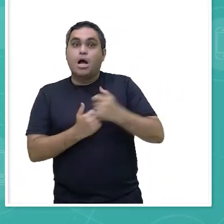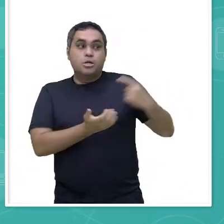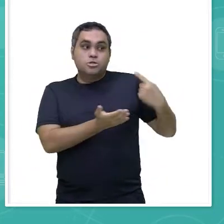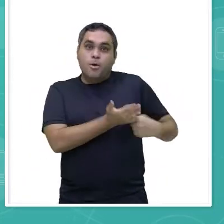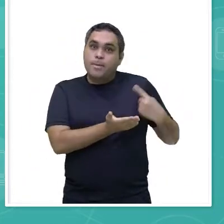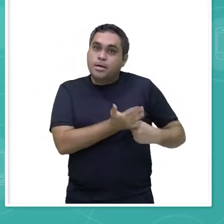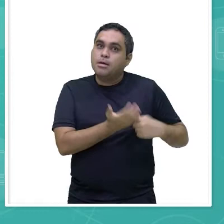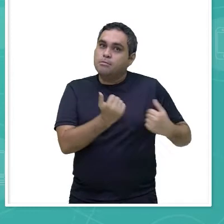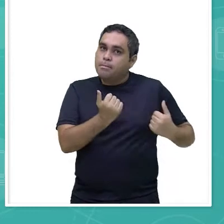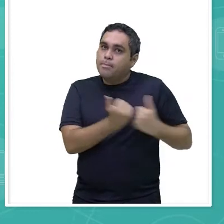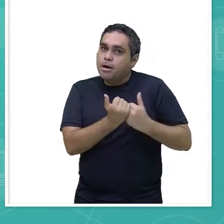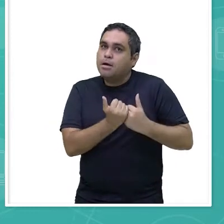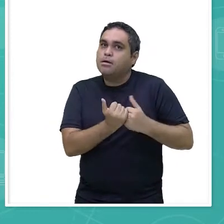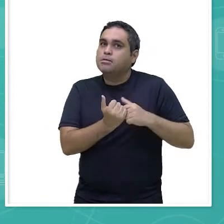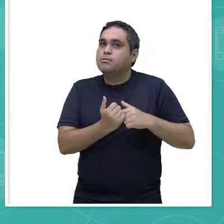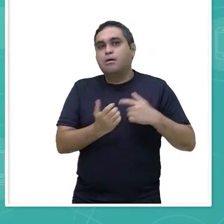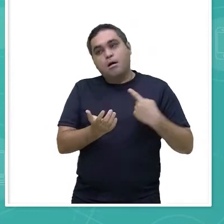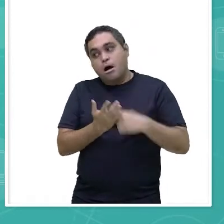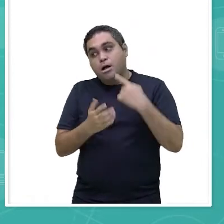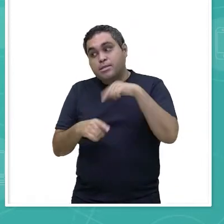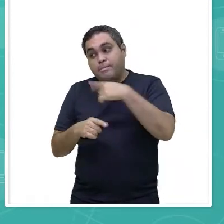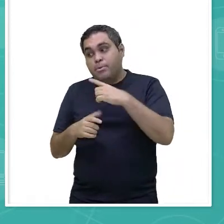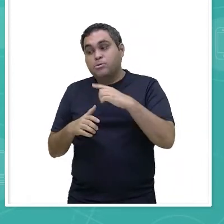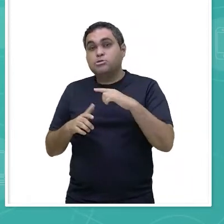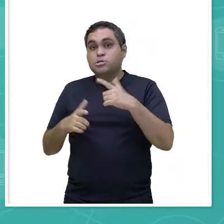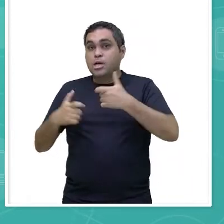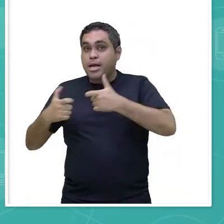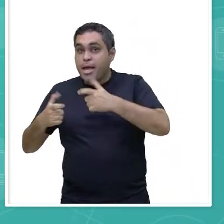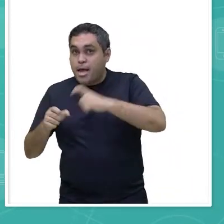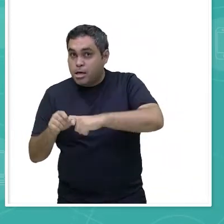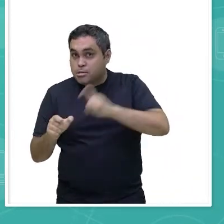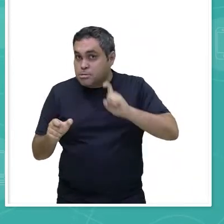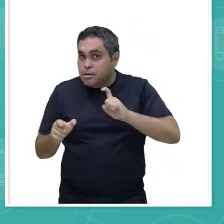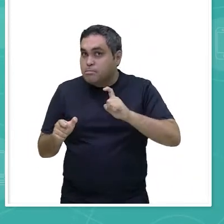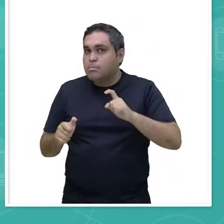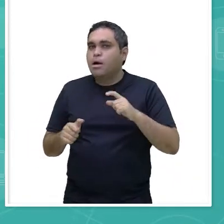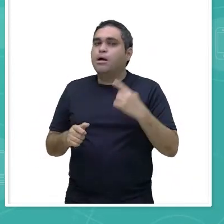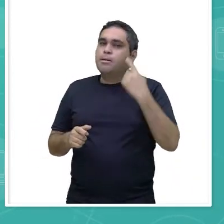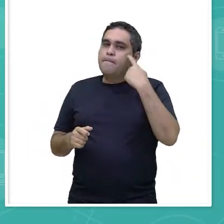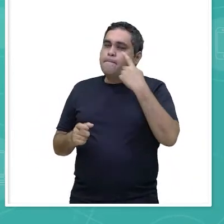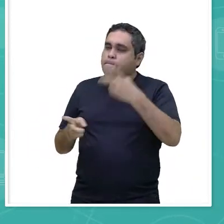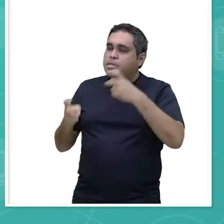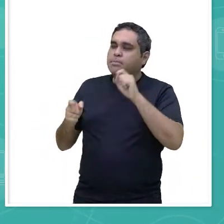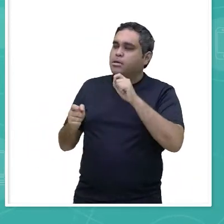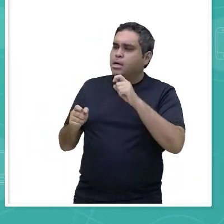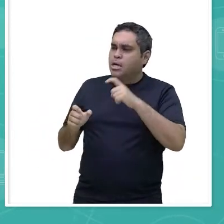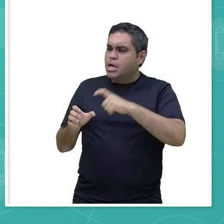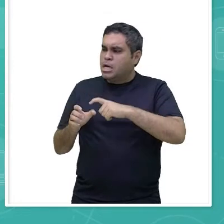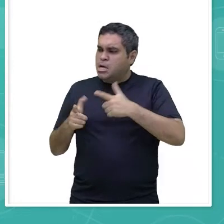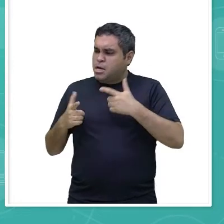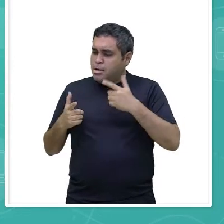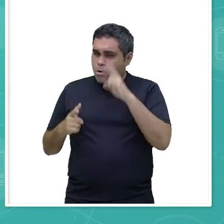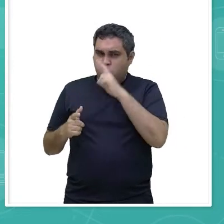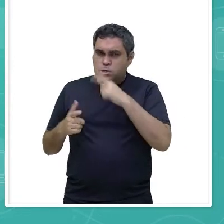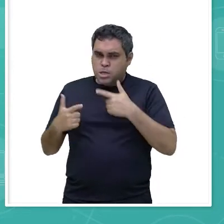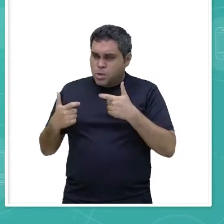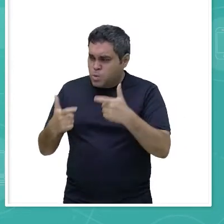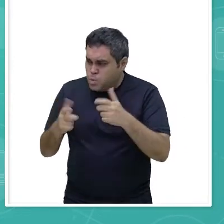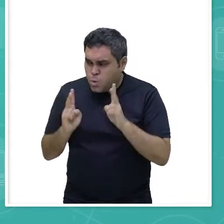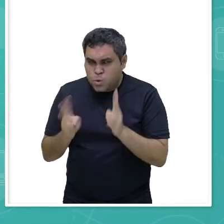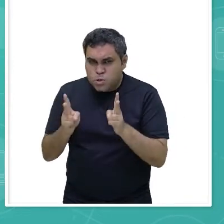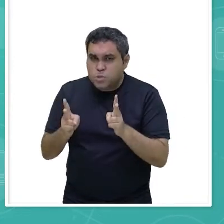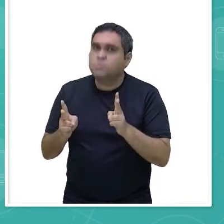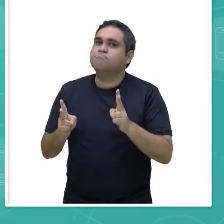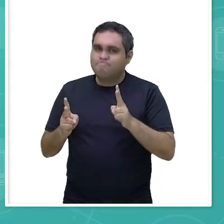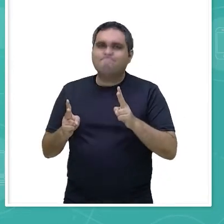aqui. Quando eles observam que eles não vão tirar a Rússia da guerra, eles desfazem a sociedade. Não está dando certo isso não.